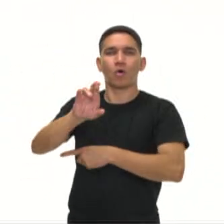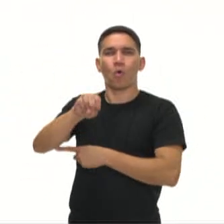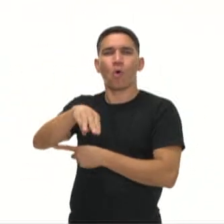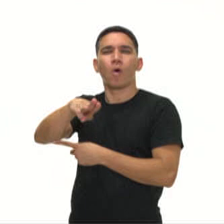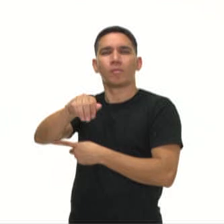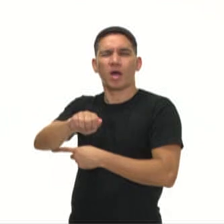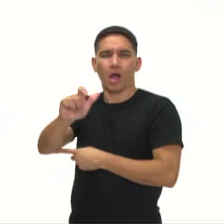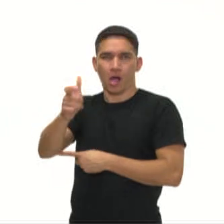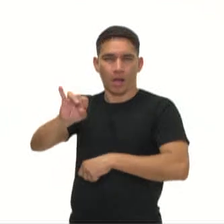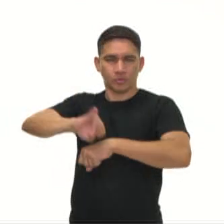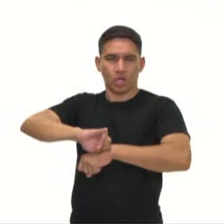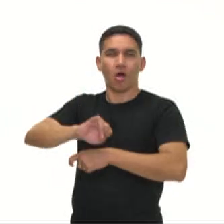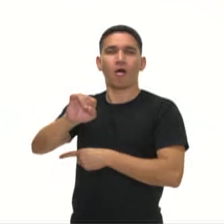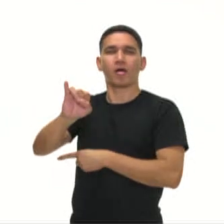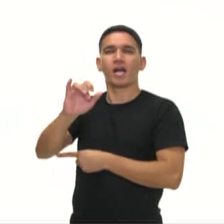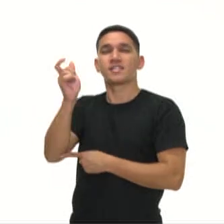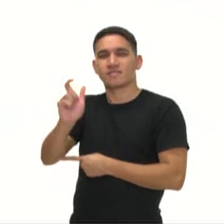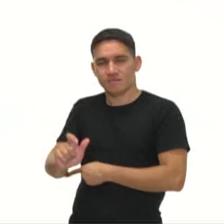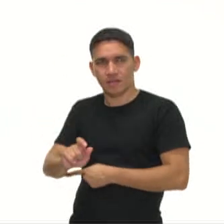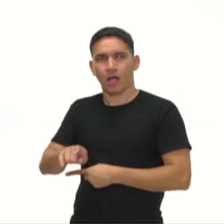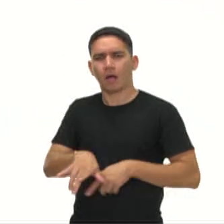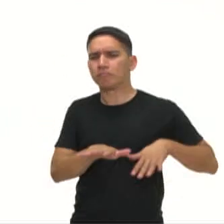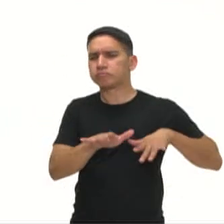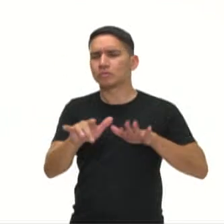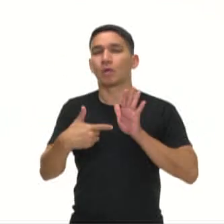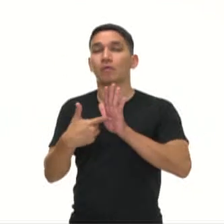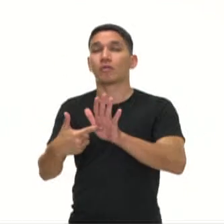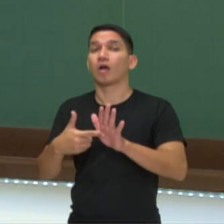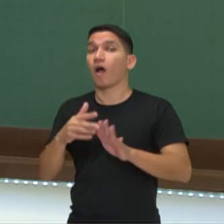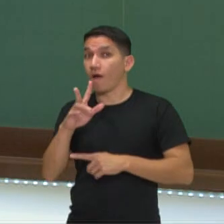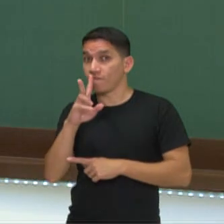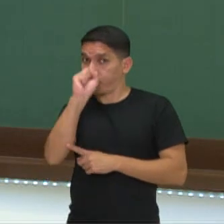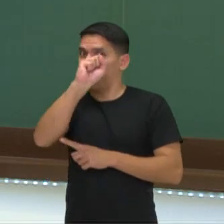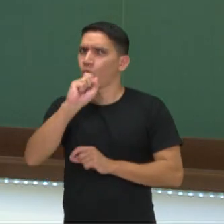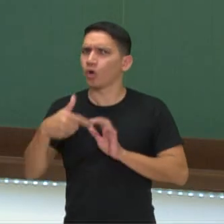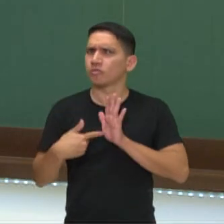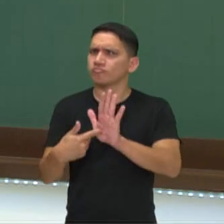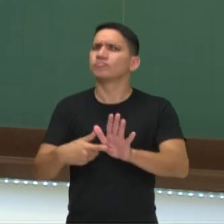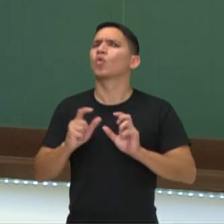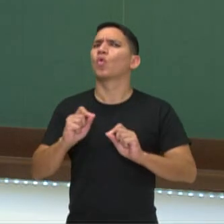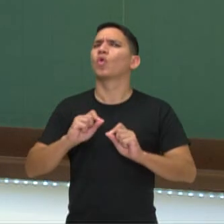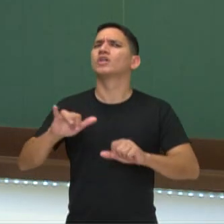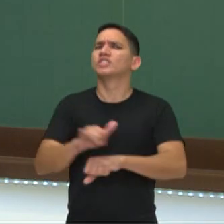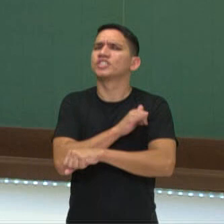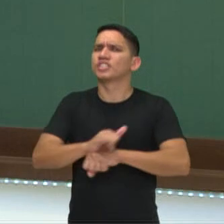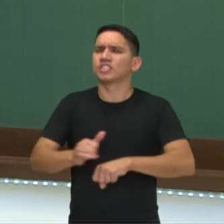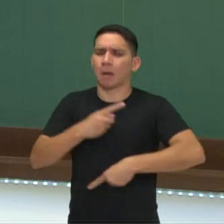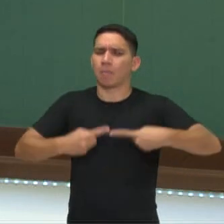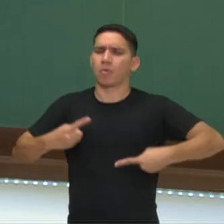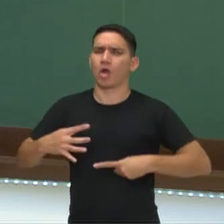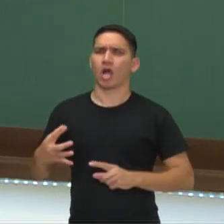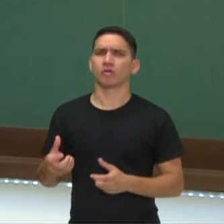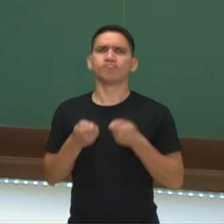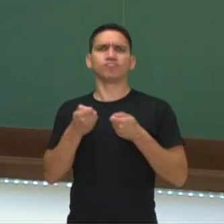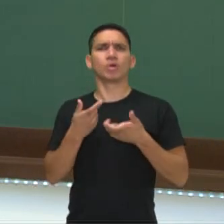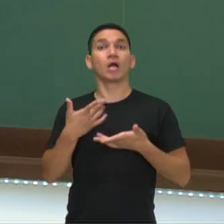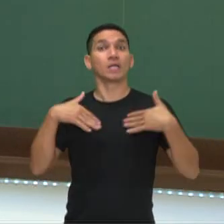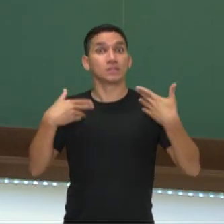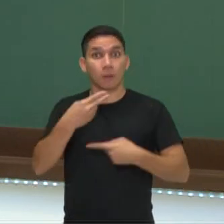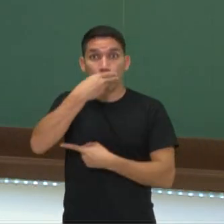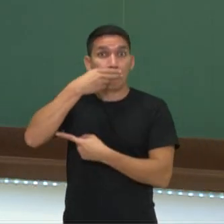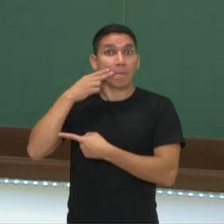percebe. Demonstrações de força são uma tática para conseguir poder político. Benito